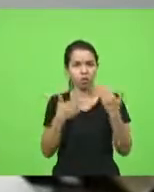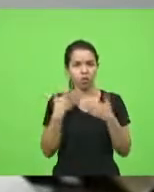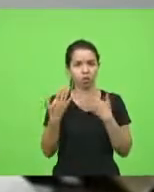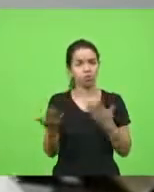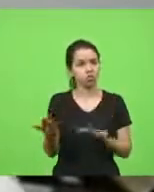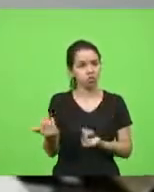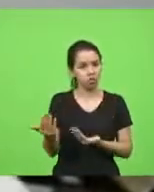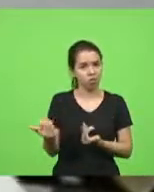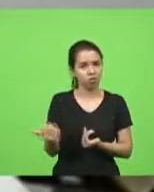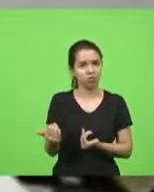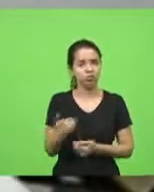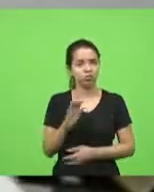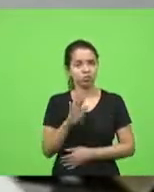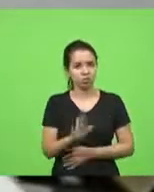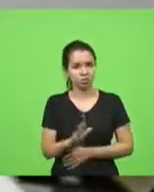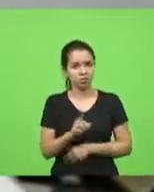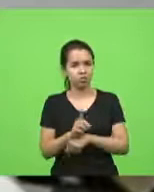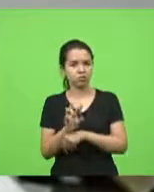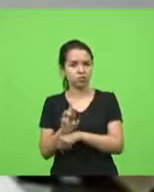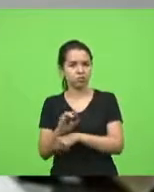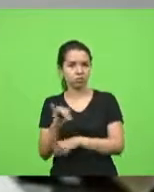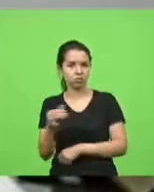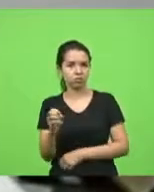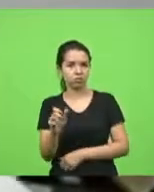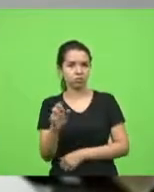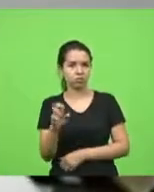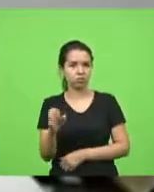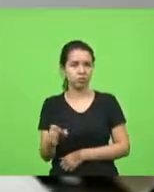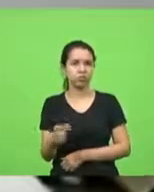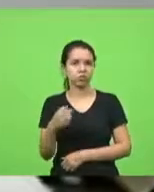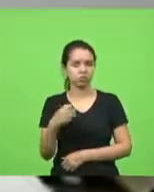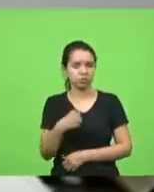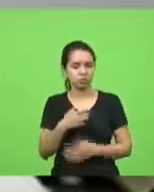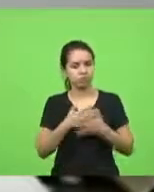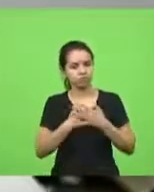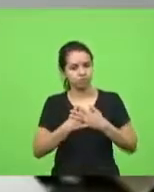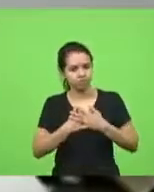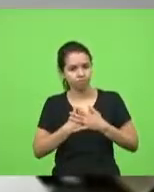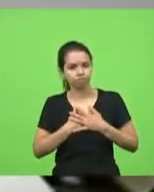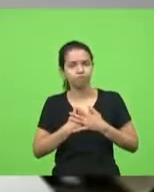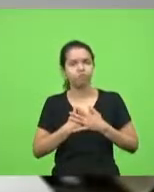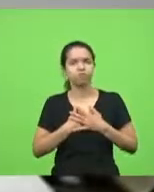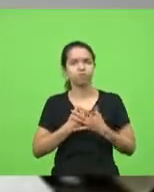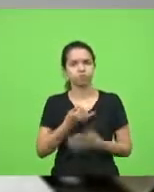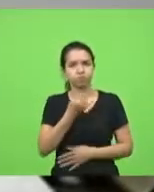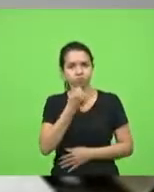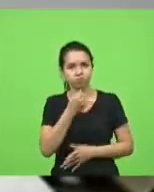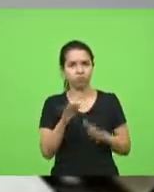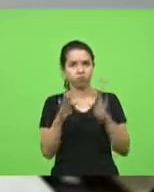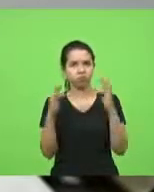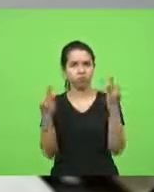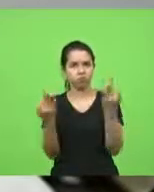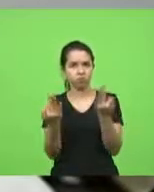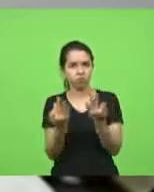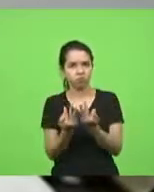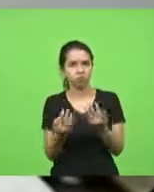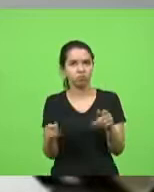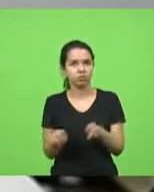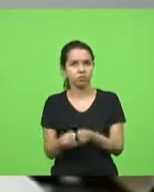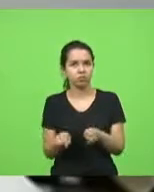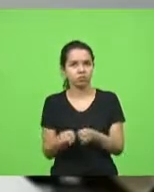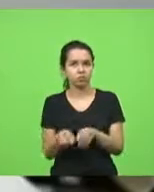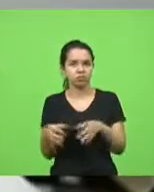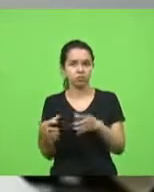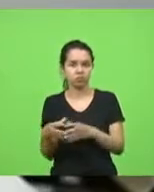doutor Juarez que eu queria externar aqui as minhas condolências para a família dele, com o corpo clínico do Hospital